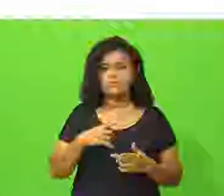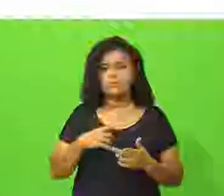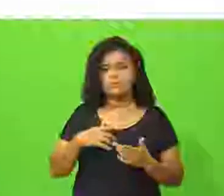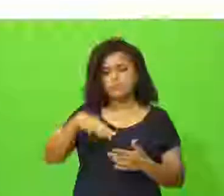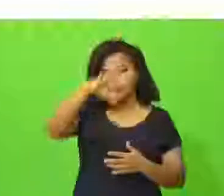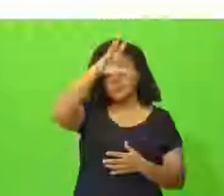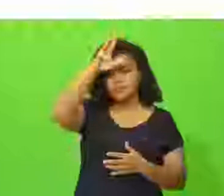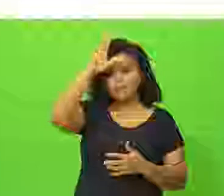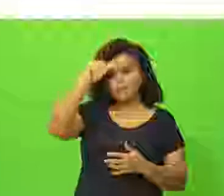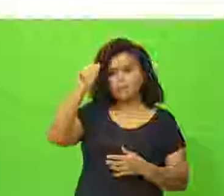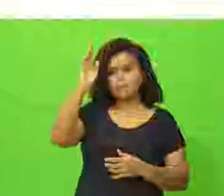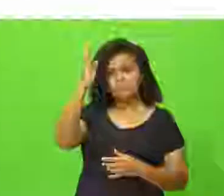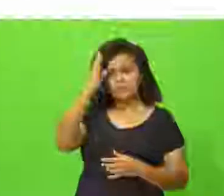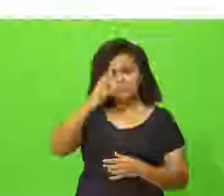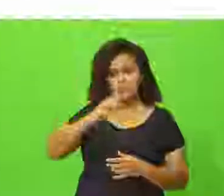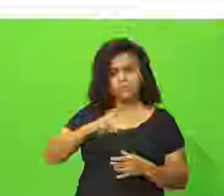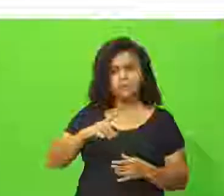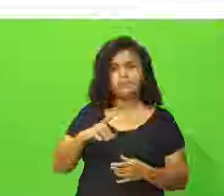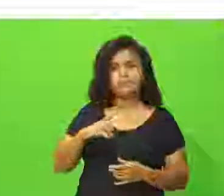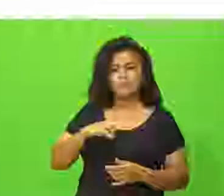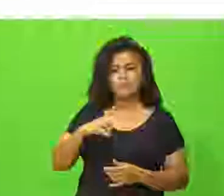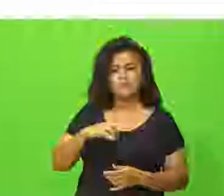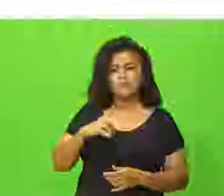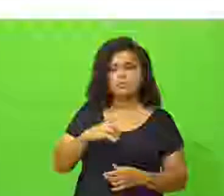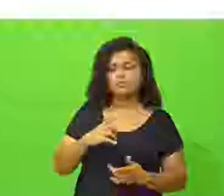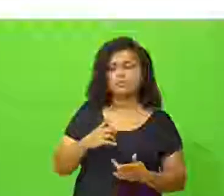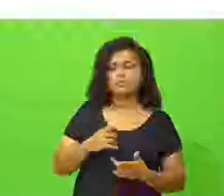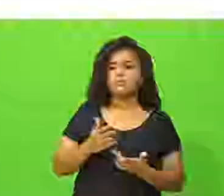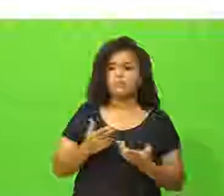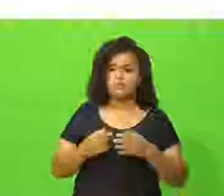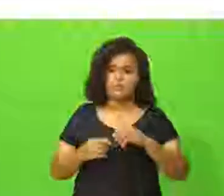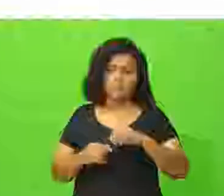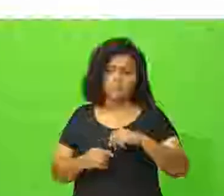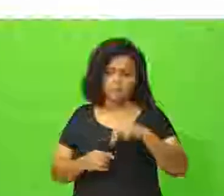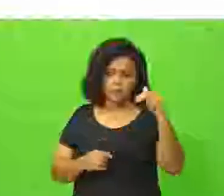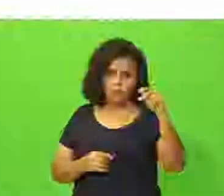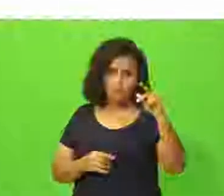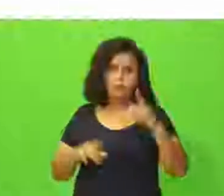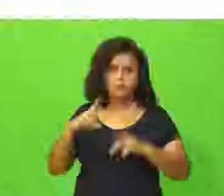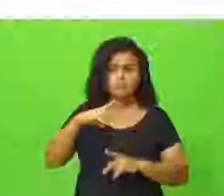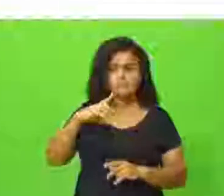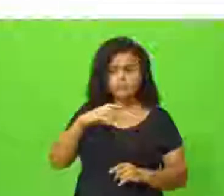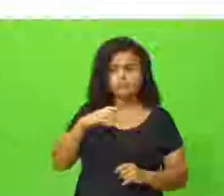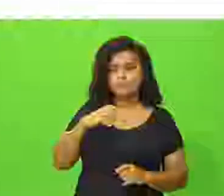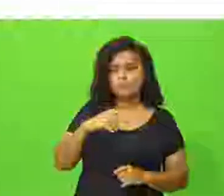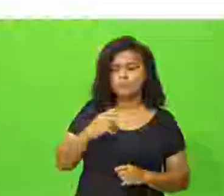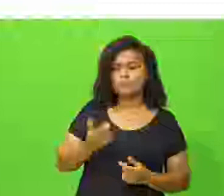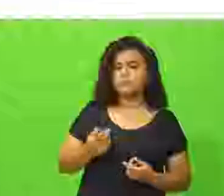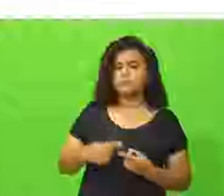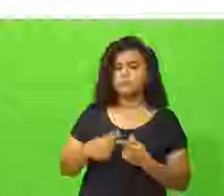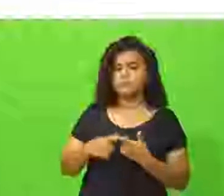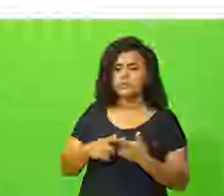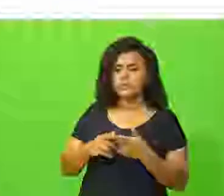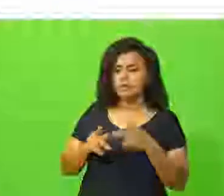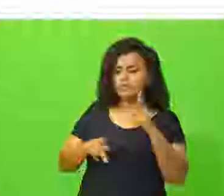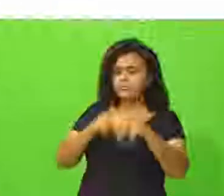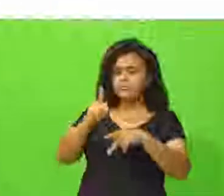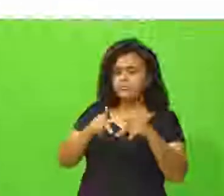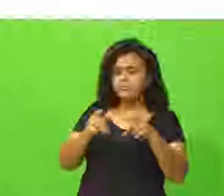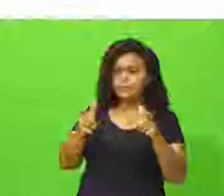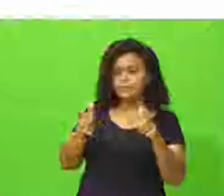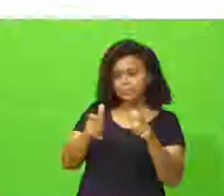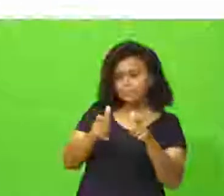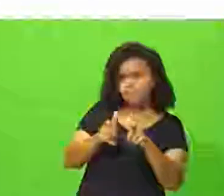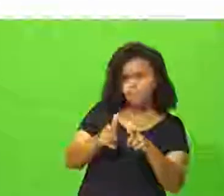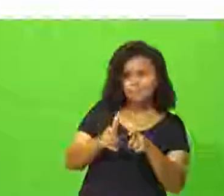região amazônica, tá? E na região centro-oeste. Então, a distribuição de habitantes por quilômetro